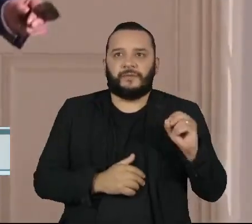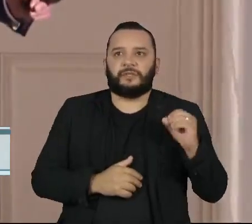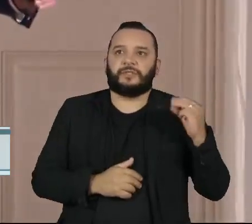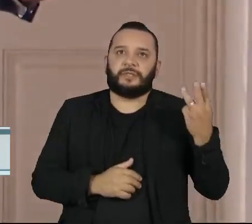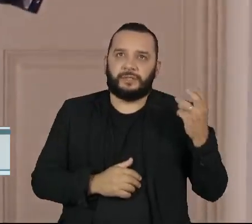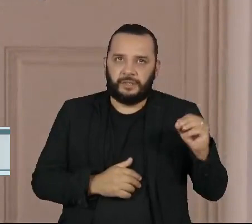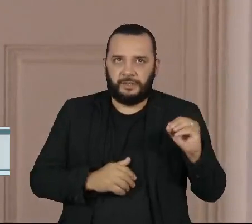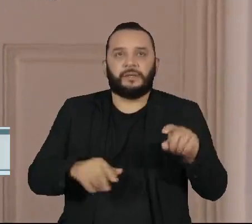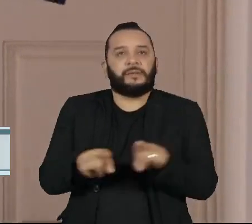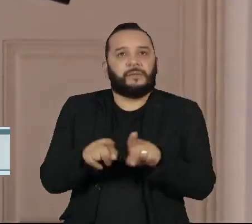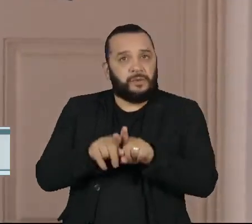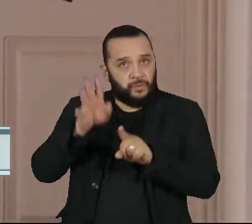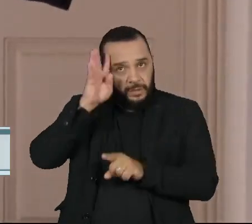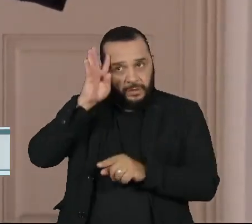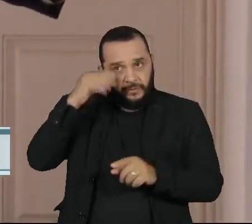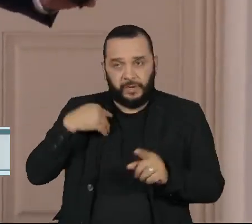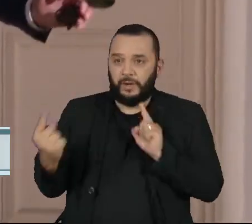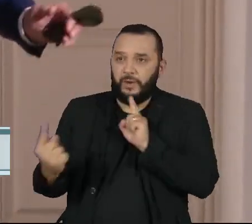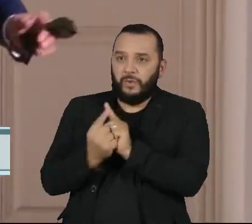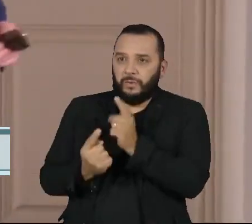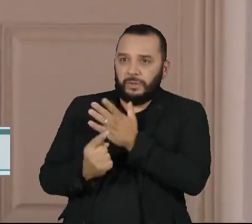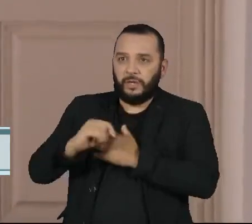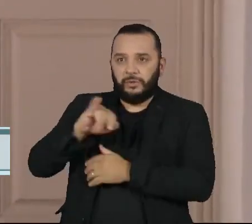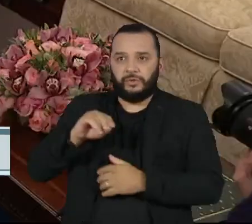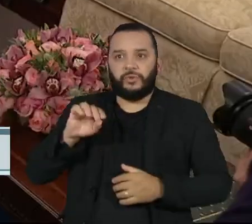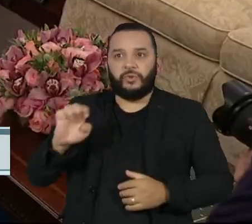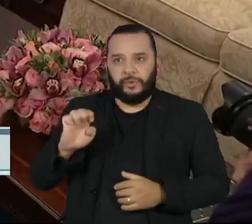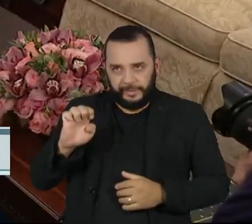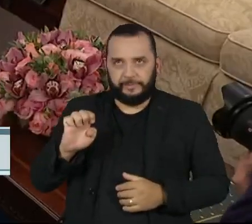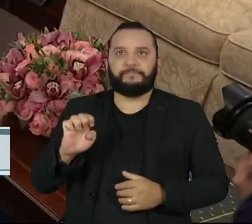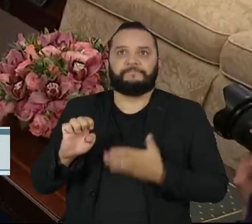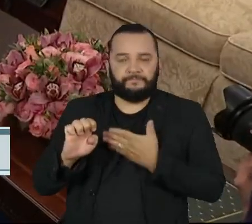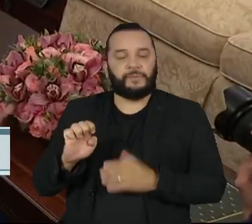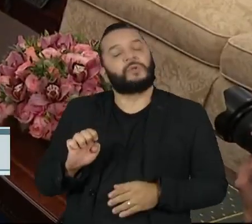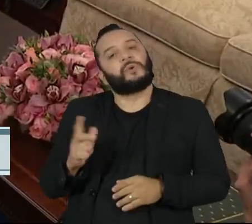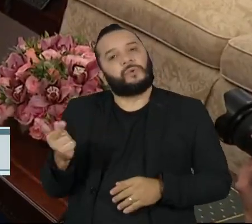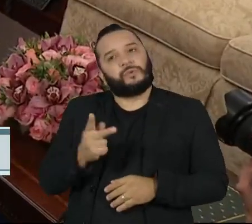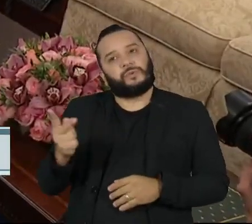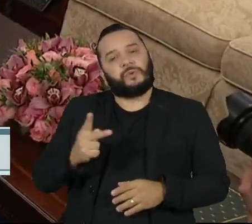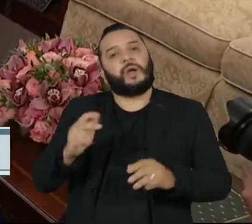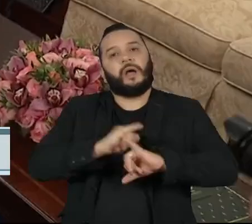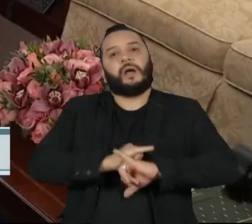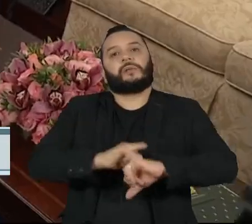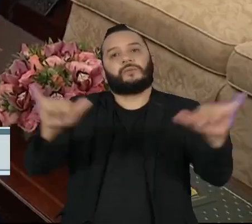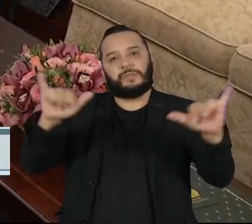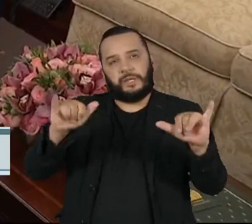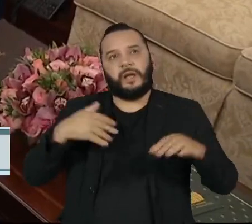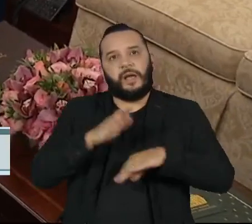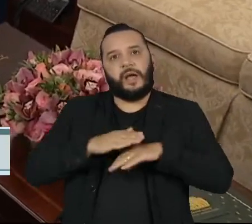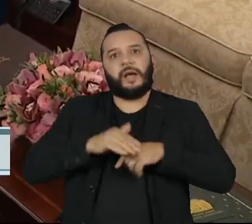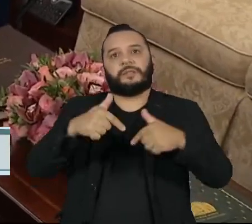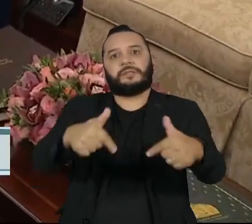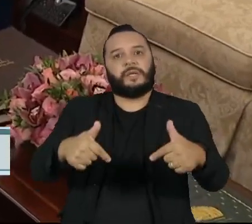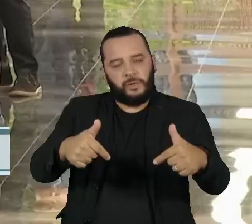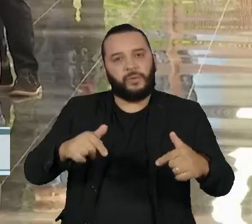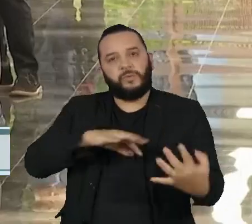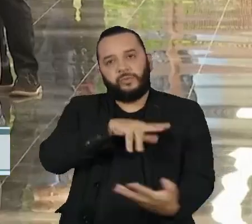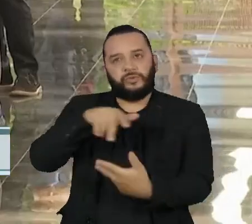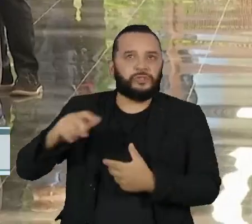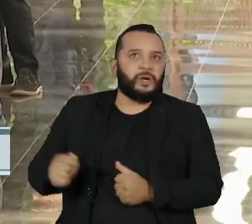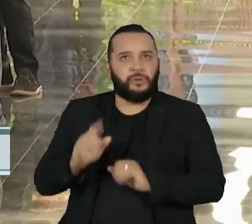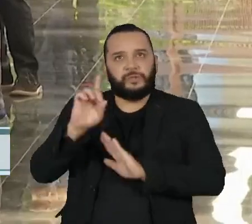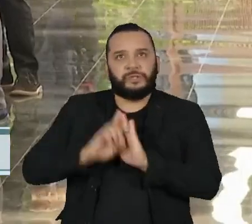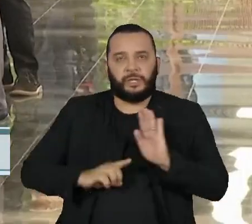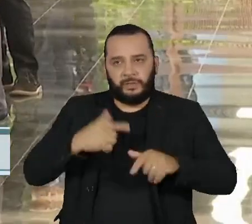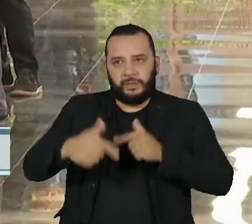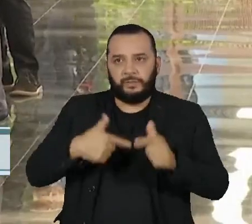já tem programado um encontro com o presidente americano Joe Biden. Os dois devem anunciar uma iniciativa global pelos direitos trabalhistas. A